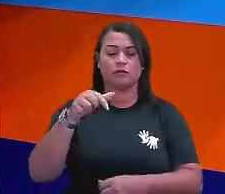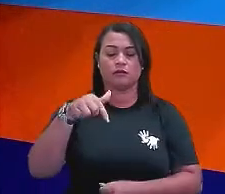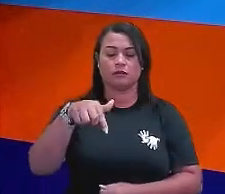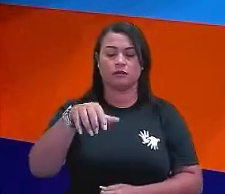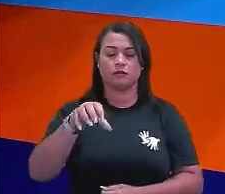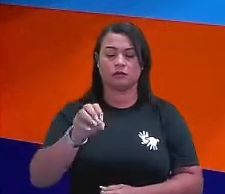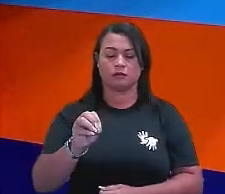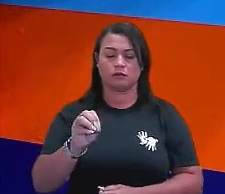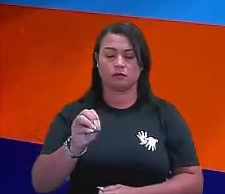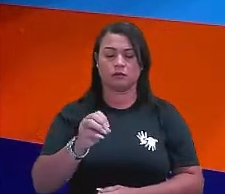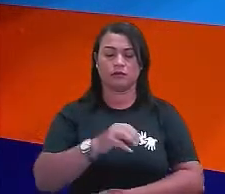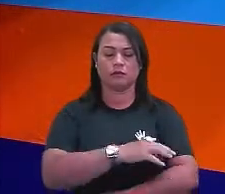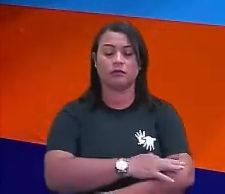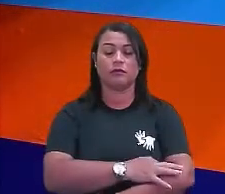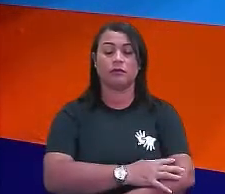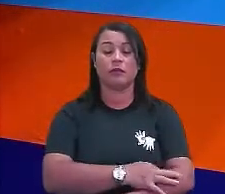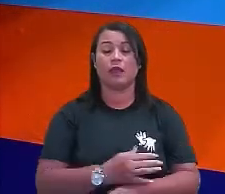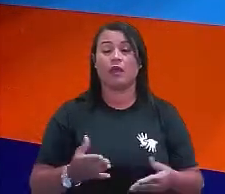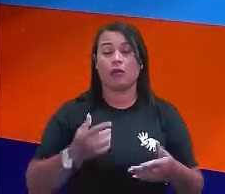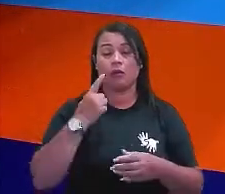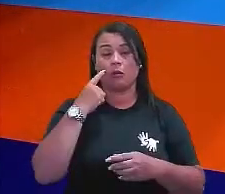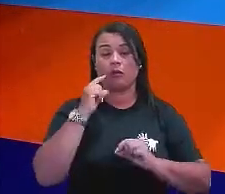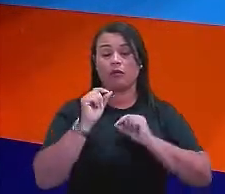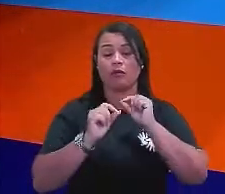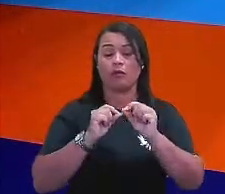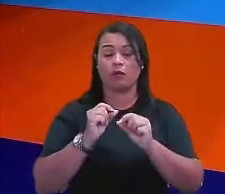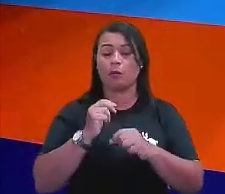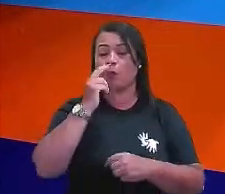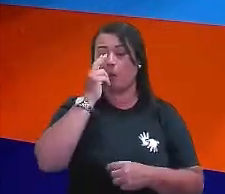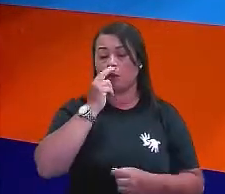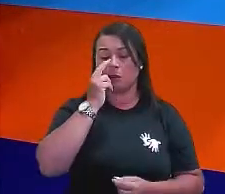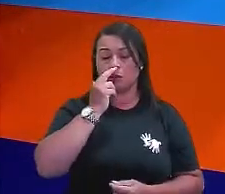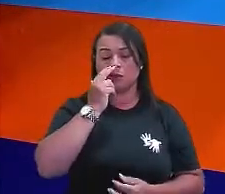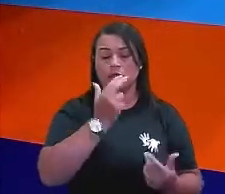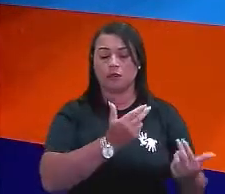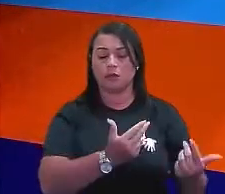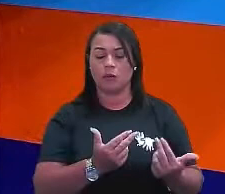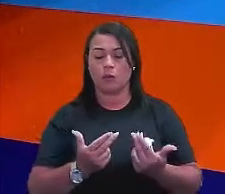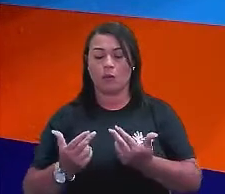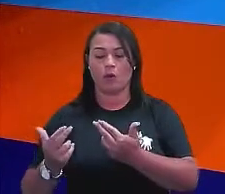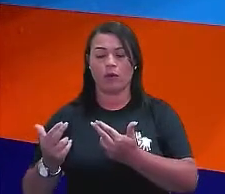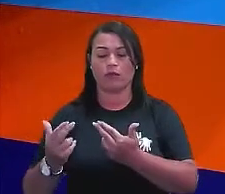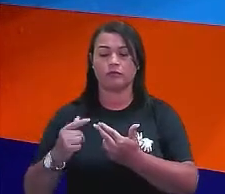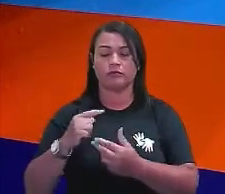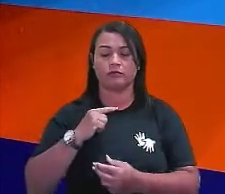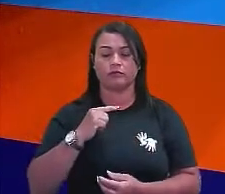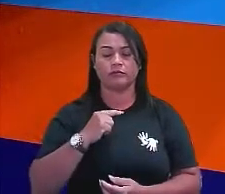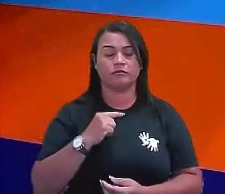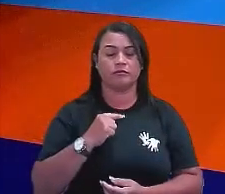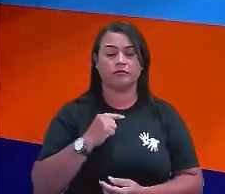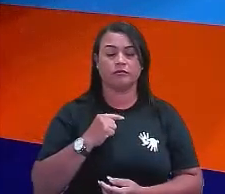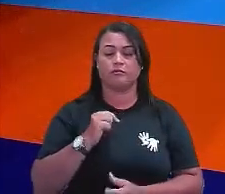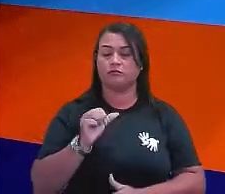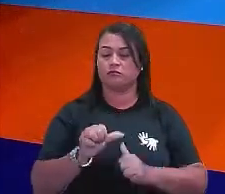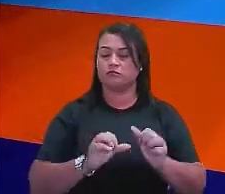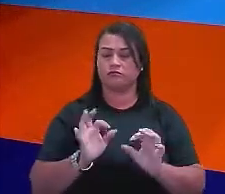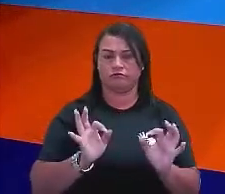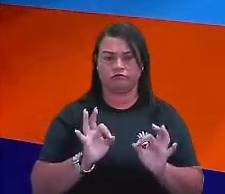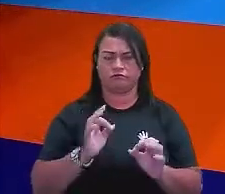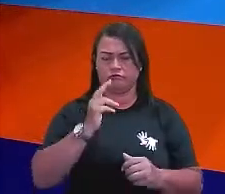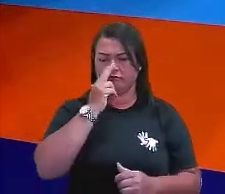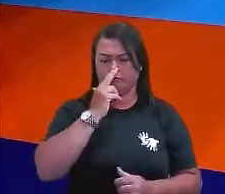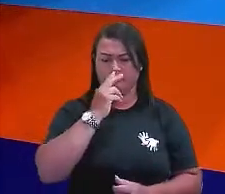deu 70. E aí, do mesmo jeito, tenho 3 ordens, não vai mudar em nada. Eu